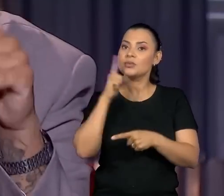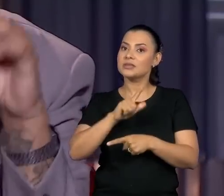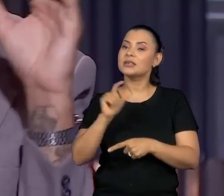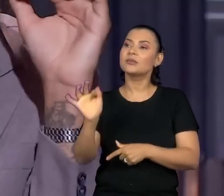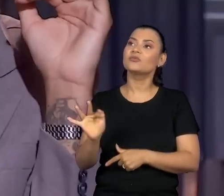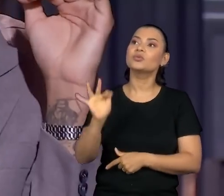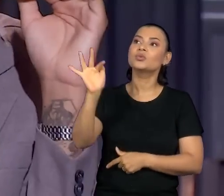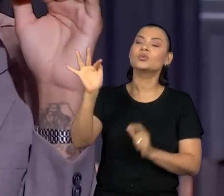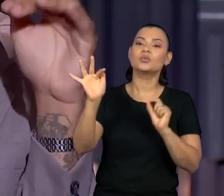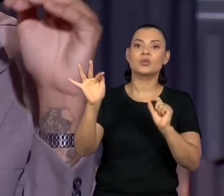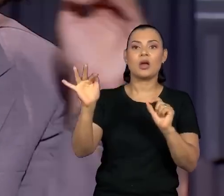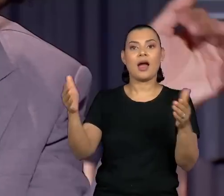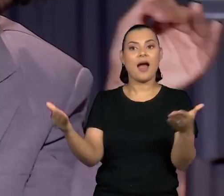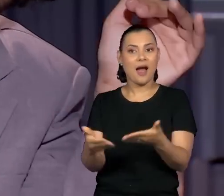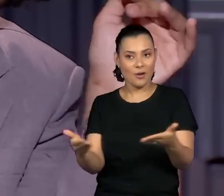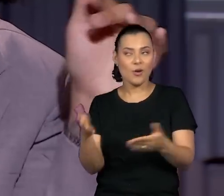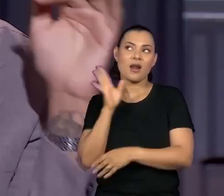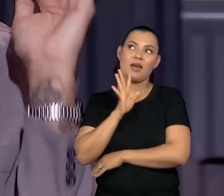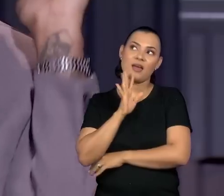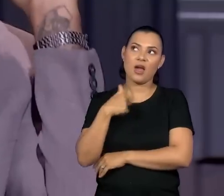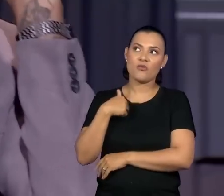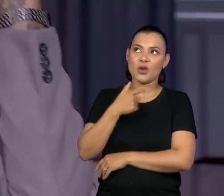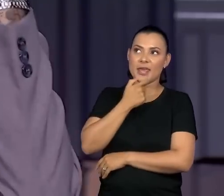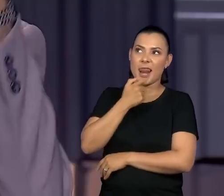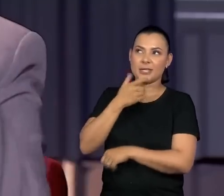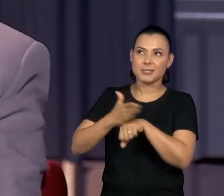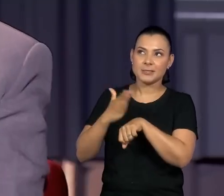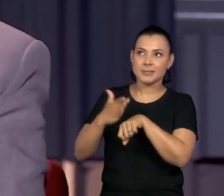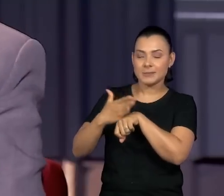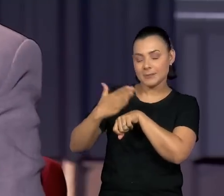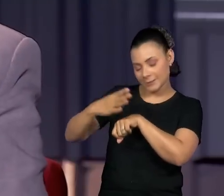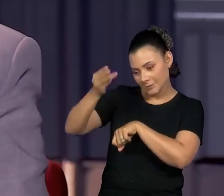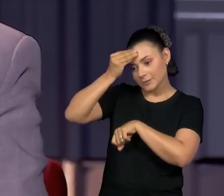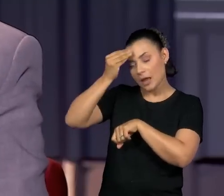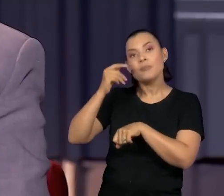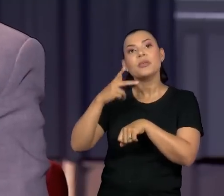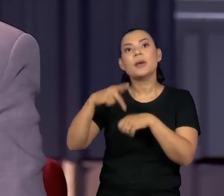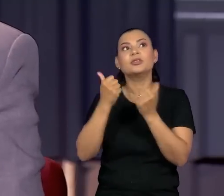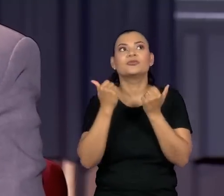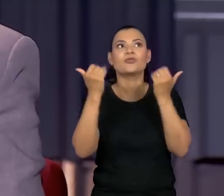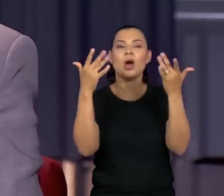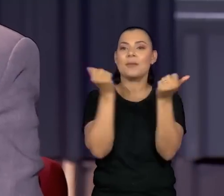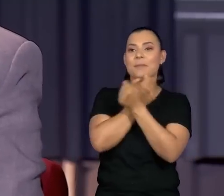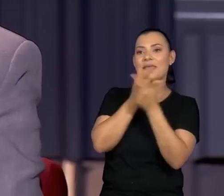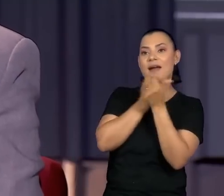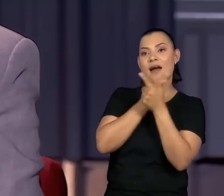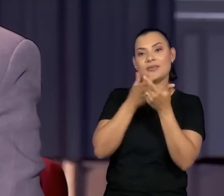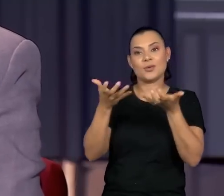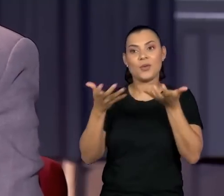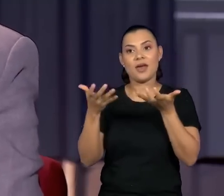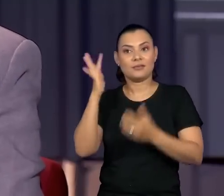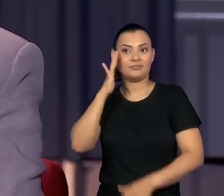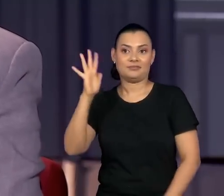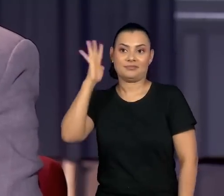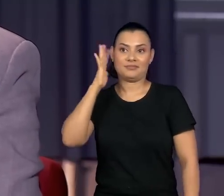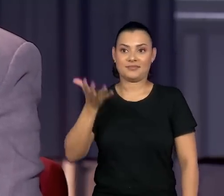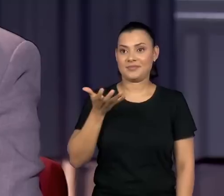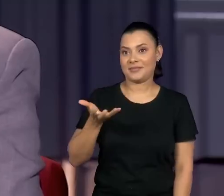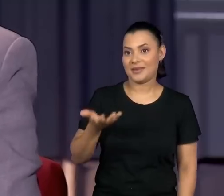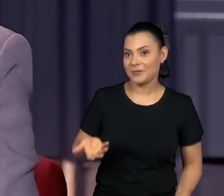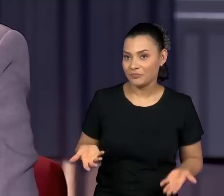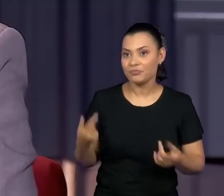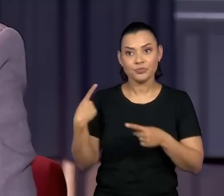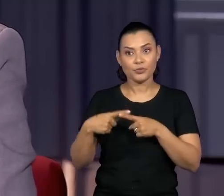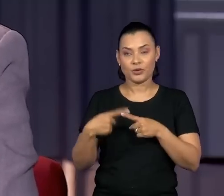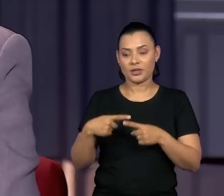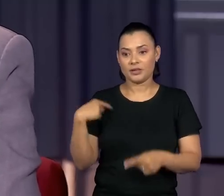assim, pô, agora beleza, vou atualizar meu inglês e vou fazer stand-up fora. É um pensamento que eu tenho, tá ligado? Porque a